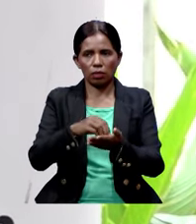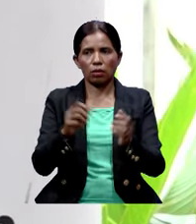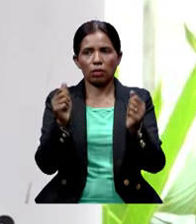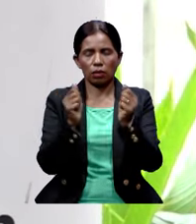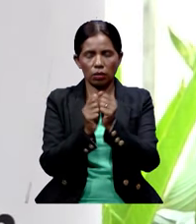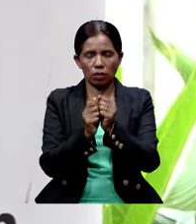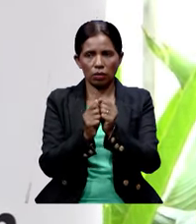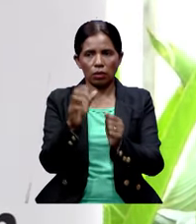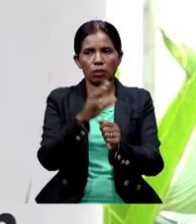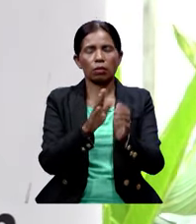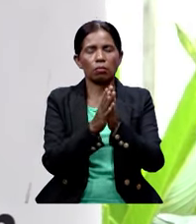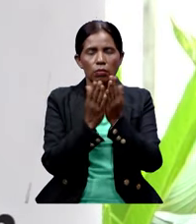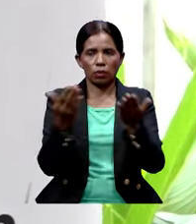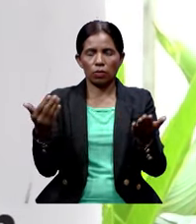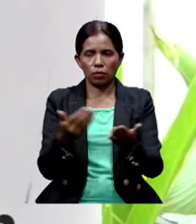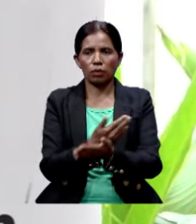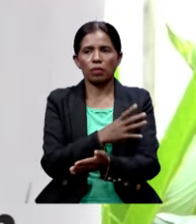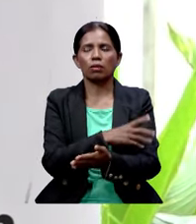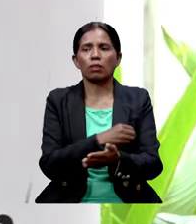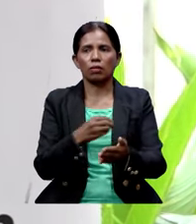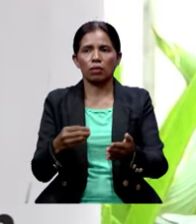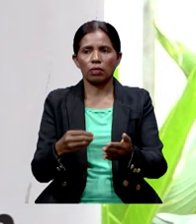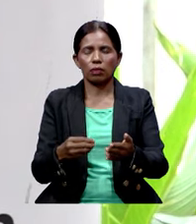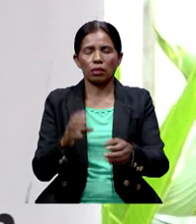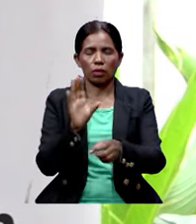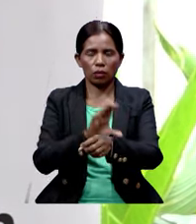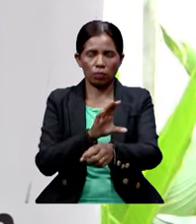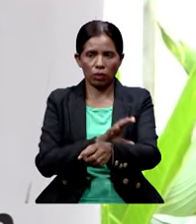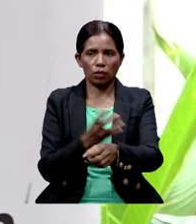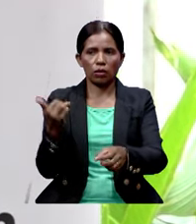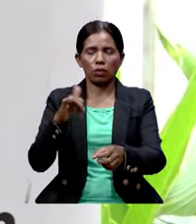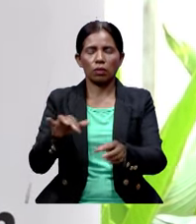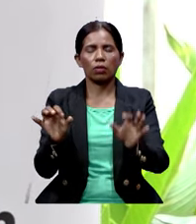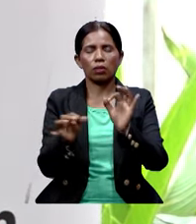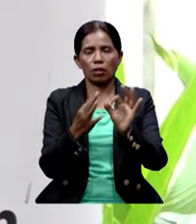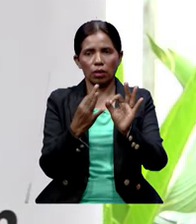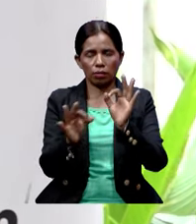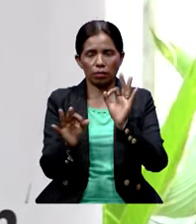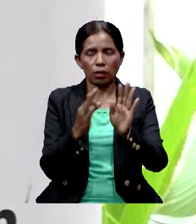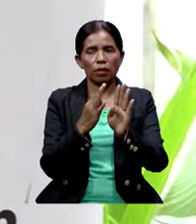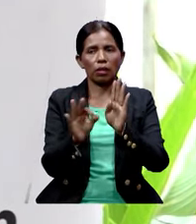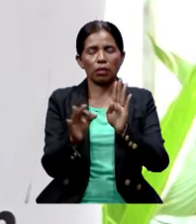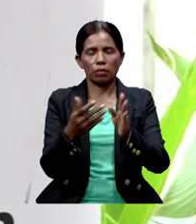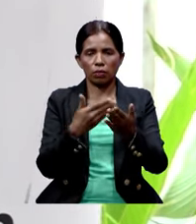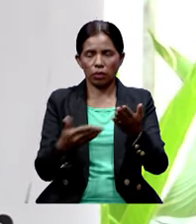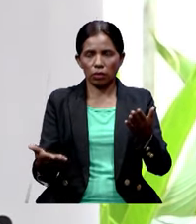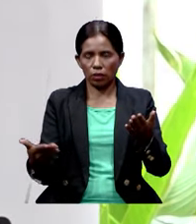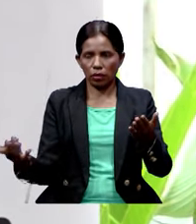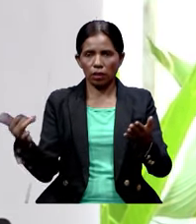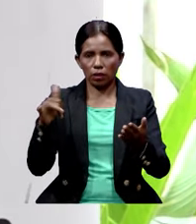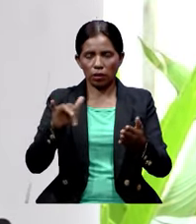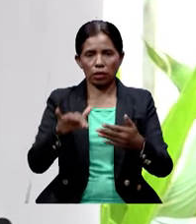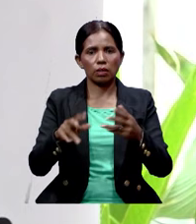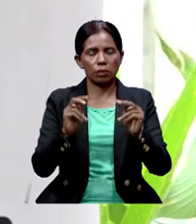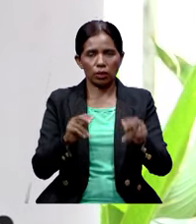laga libros on, mesa ba computador sira armário no equipamento necessário se la